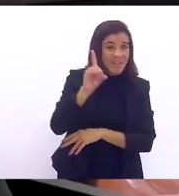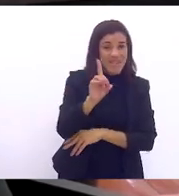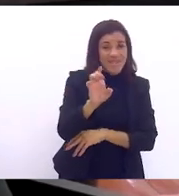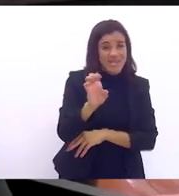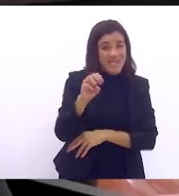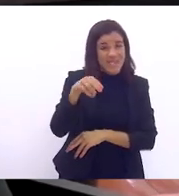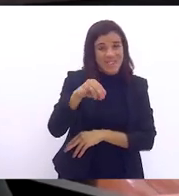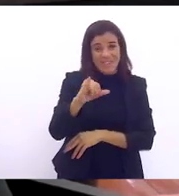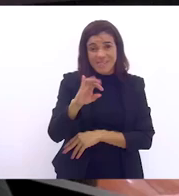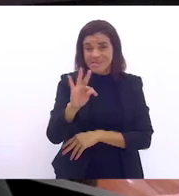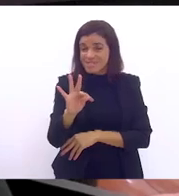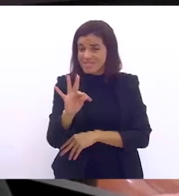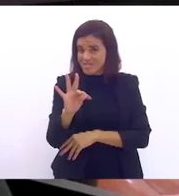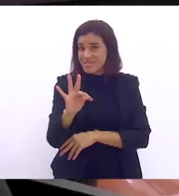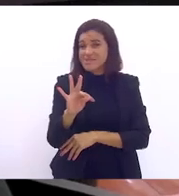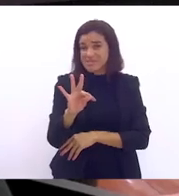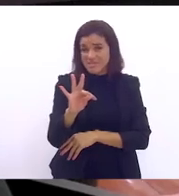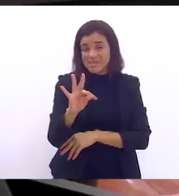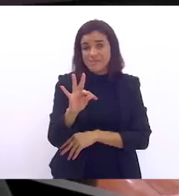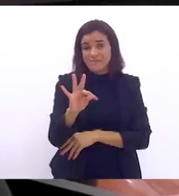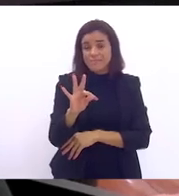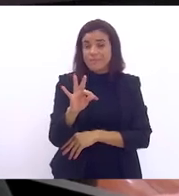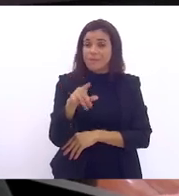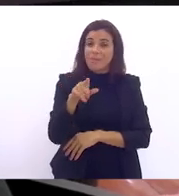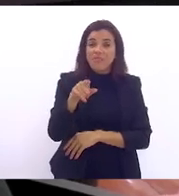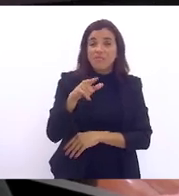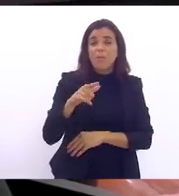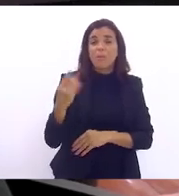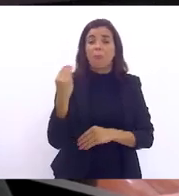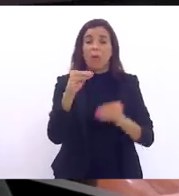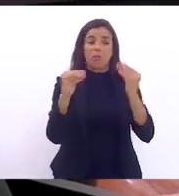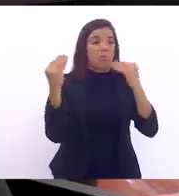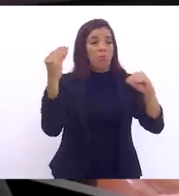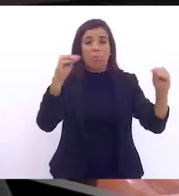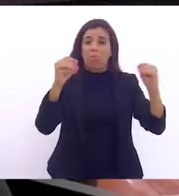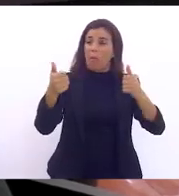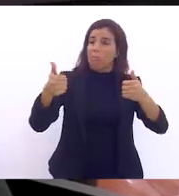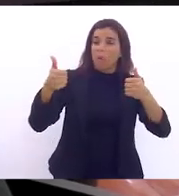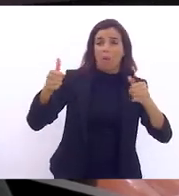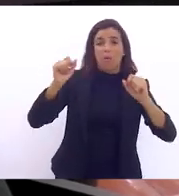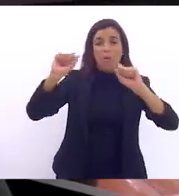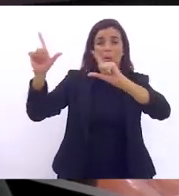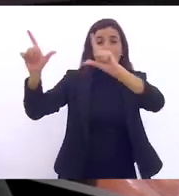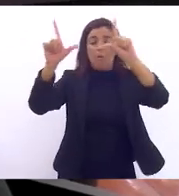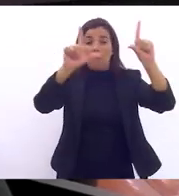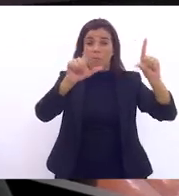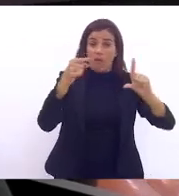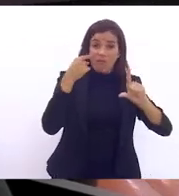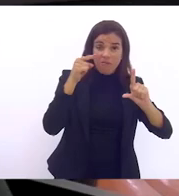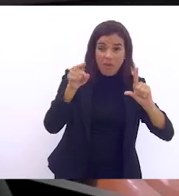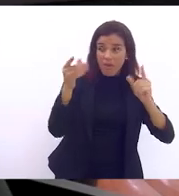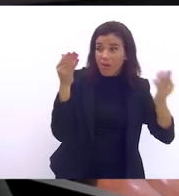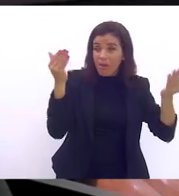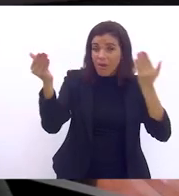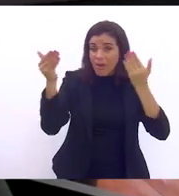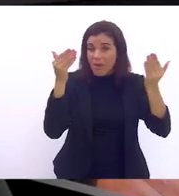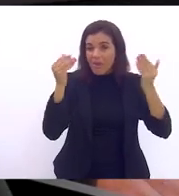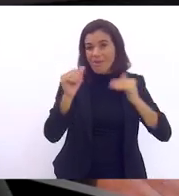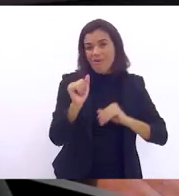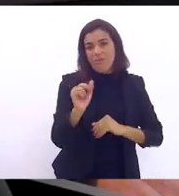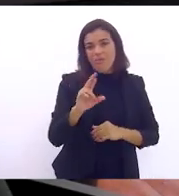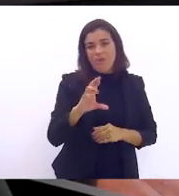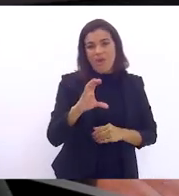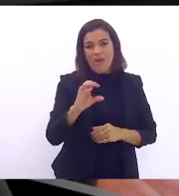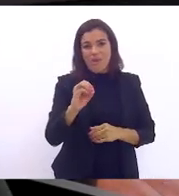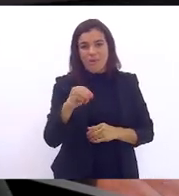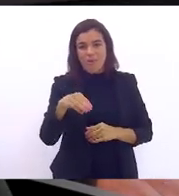então Eh quando vocês colocam que tá bem sinalizada Olha o arco Metropolitano que vocês vão ver a diferença